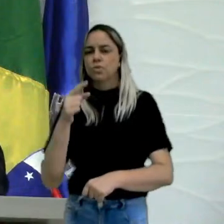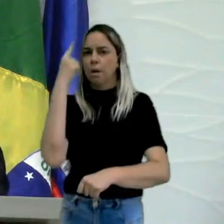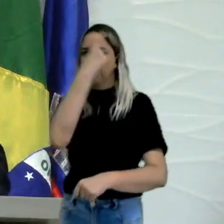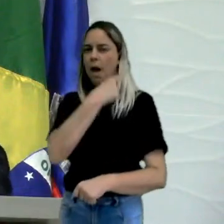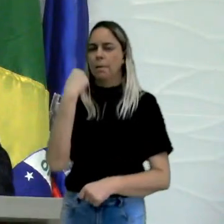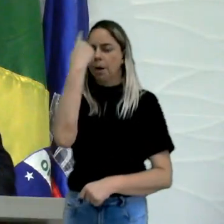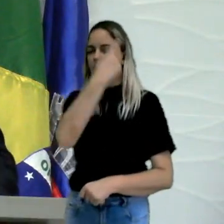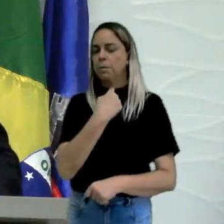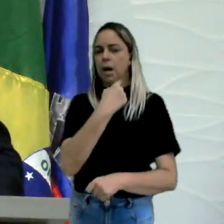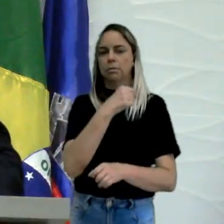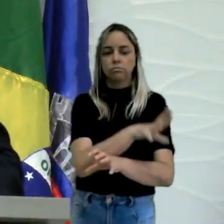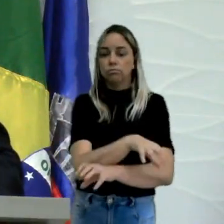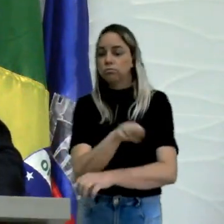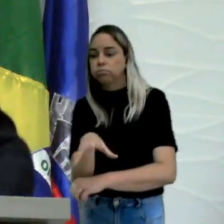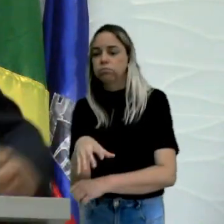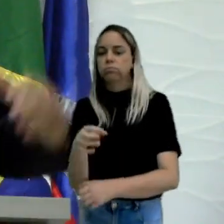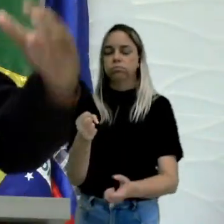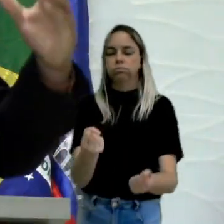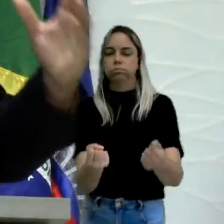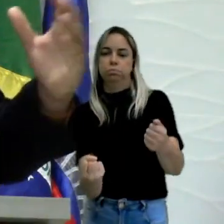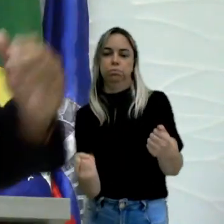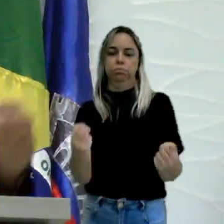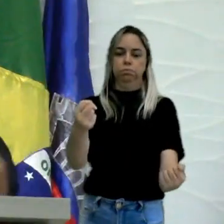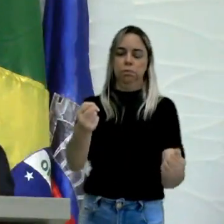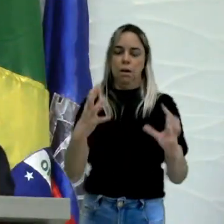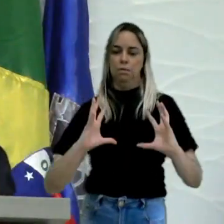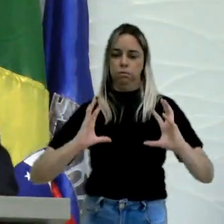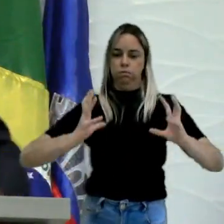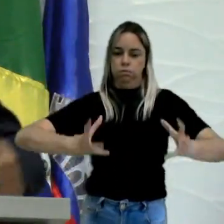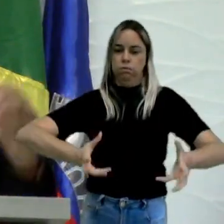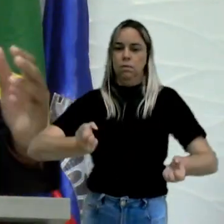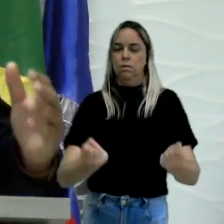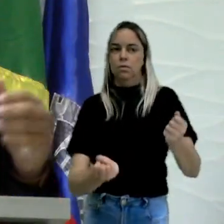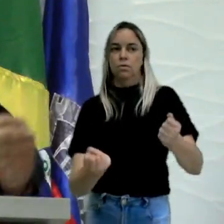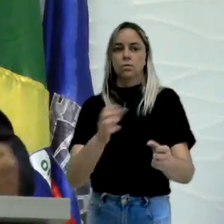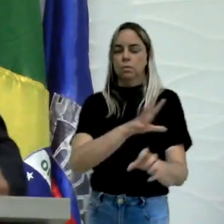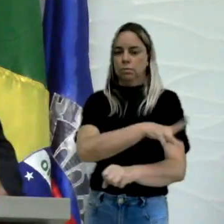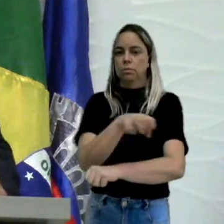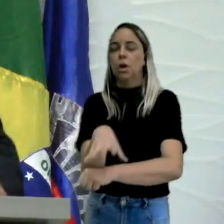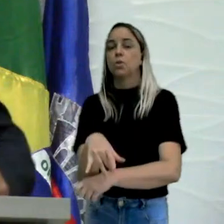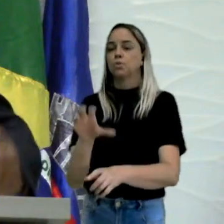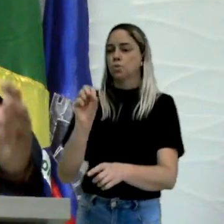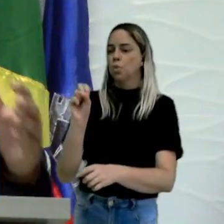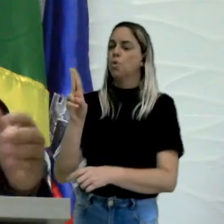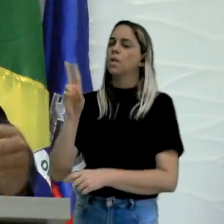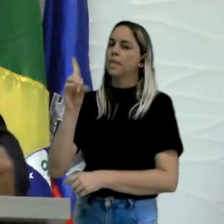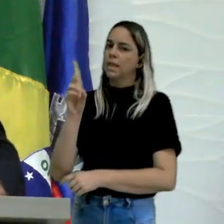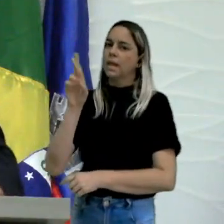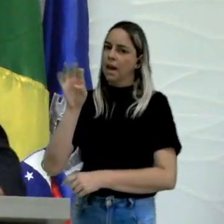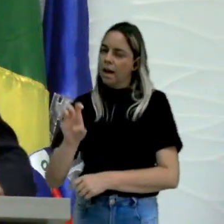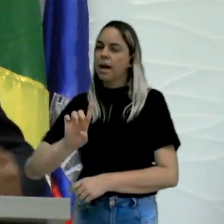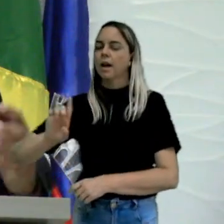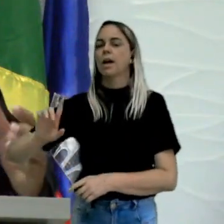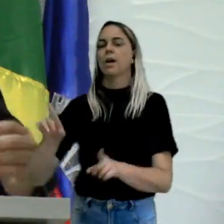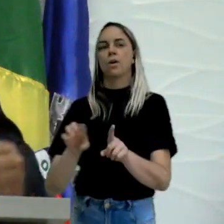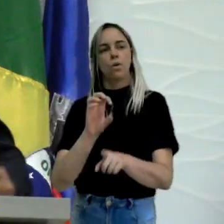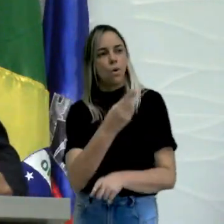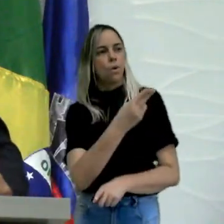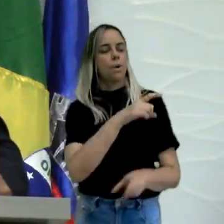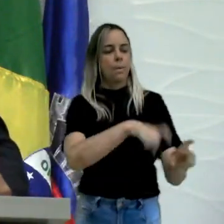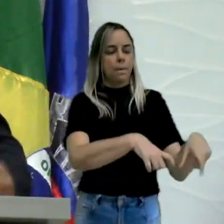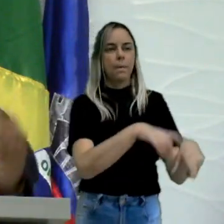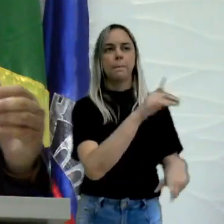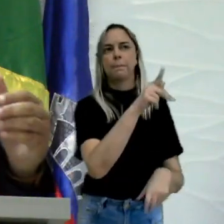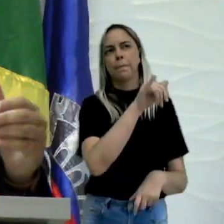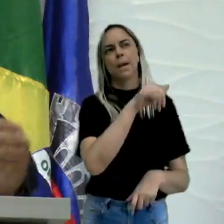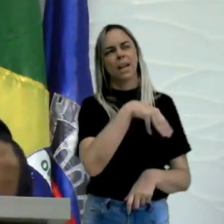do povo, ali no Sudré, no Pimentel, no Tatu, na Loca,